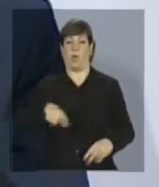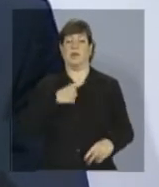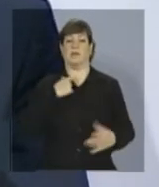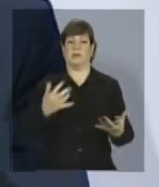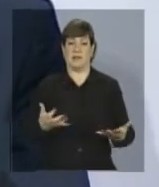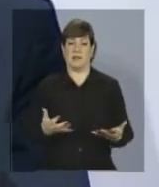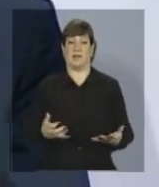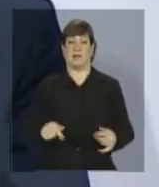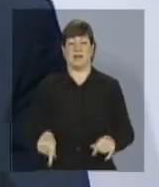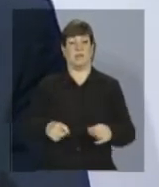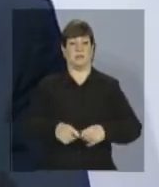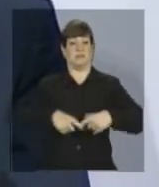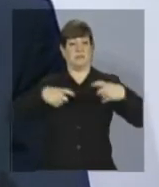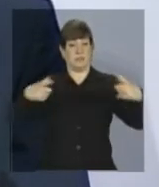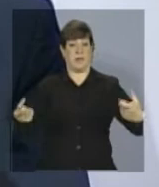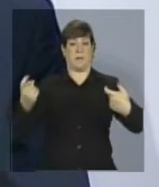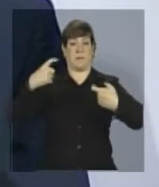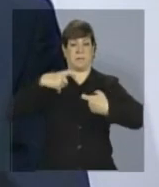estender essa parceria.